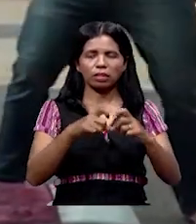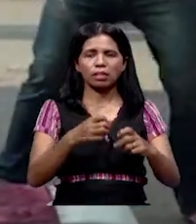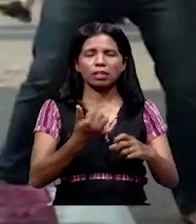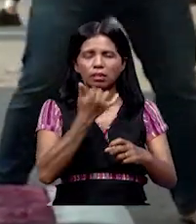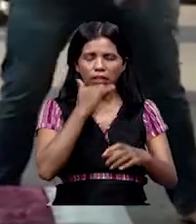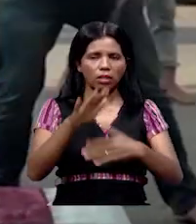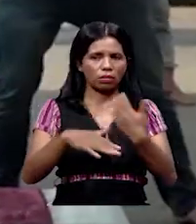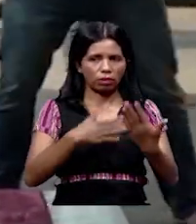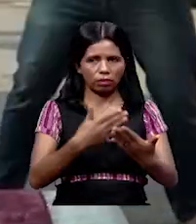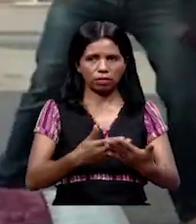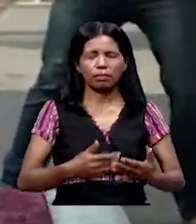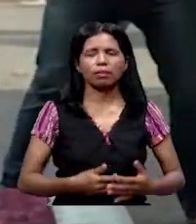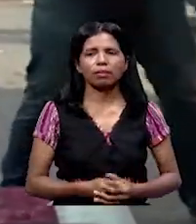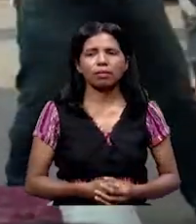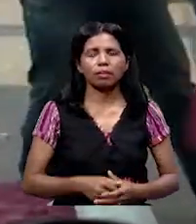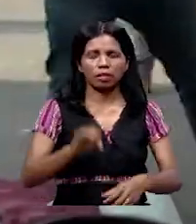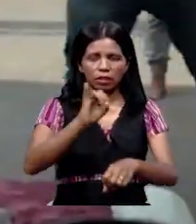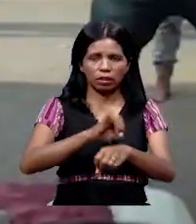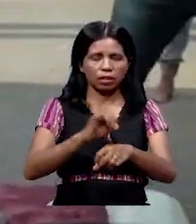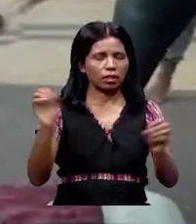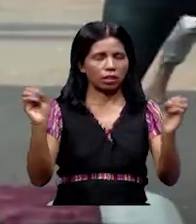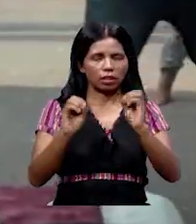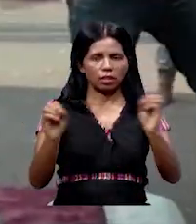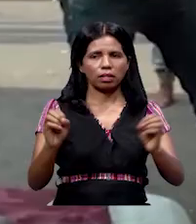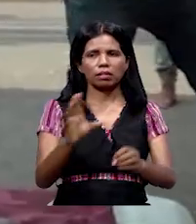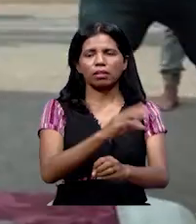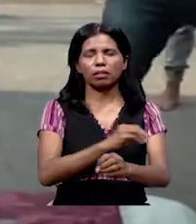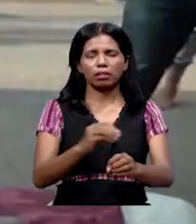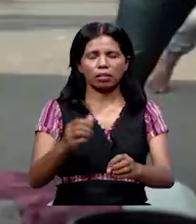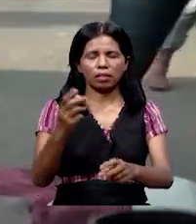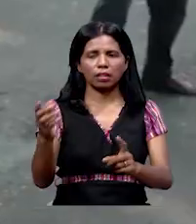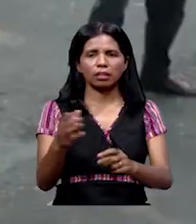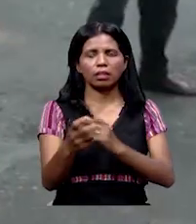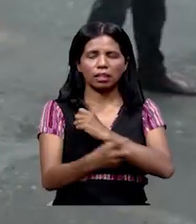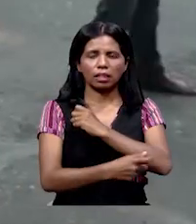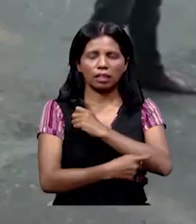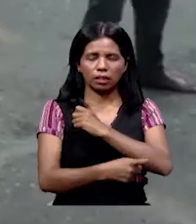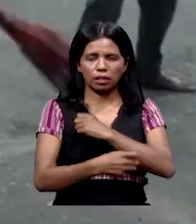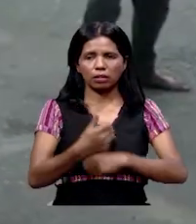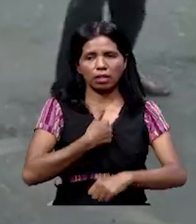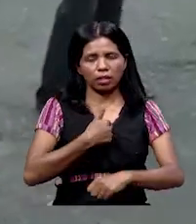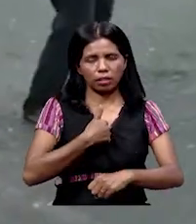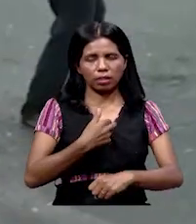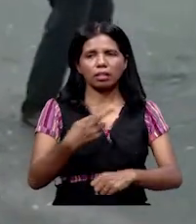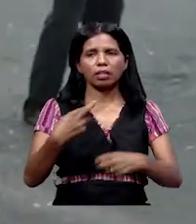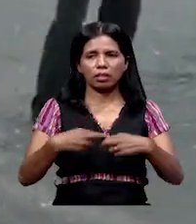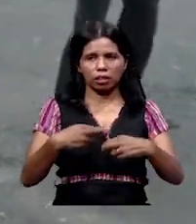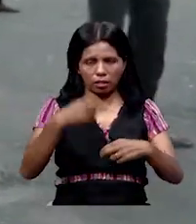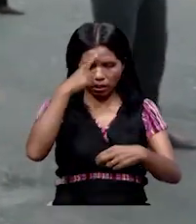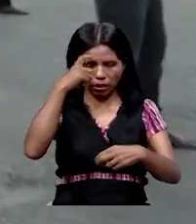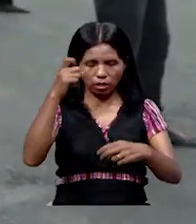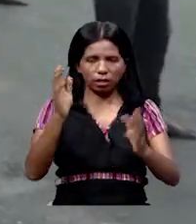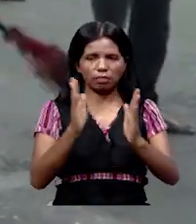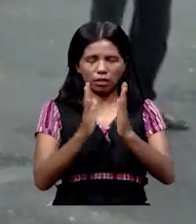no seluktang. Nabi Igreja Católica la aprova castigo anrasik hanesan autopunição tamba oração no